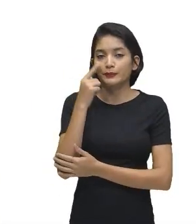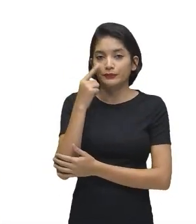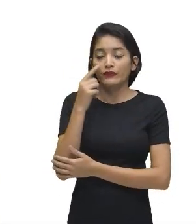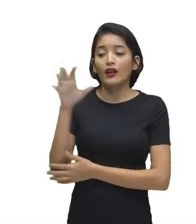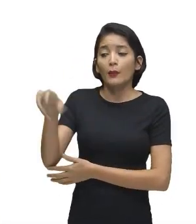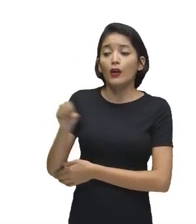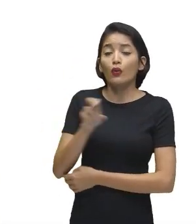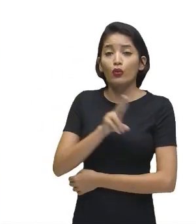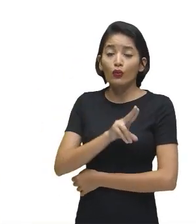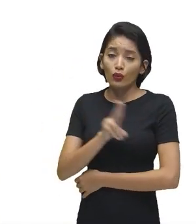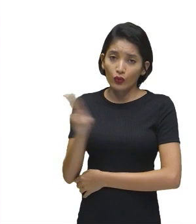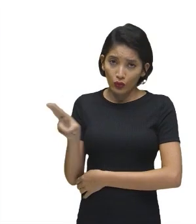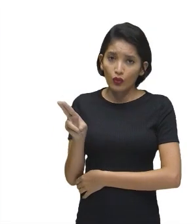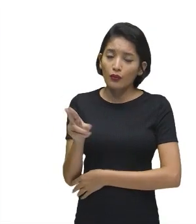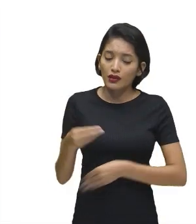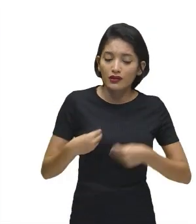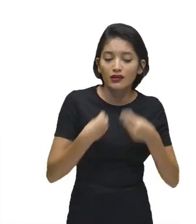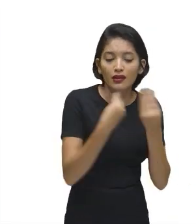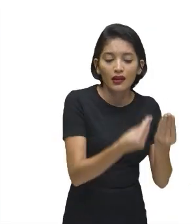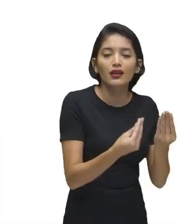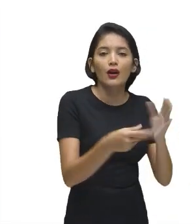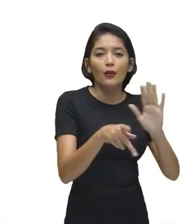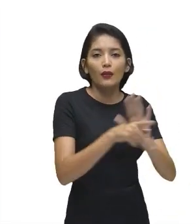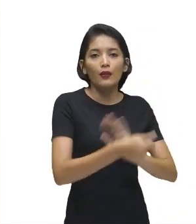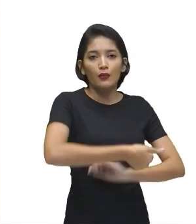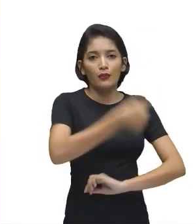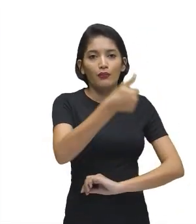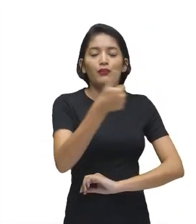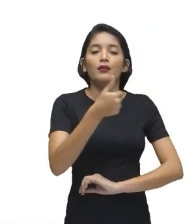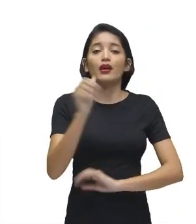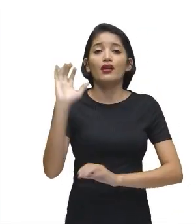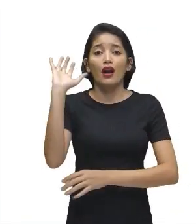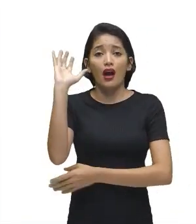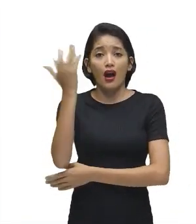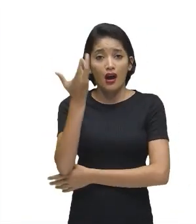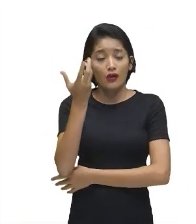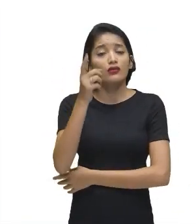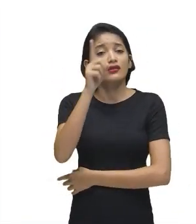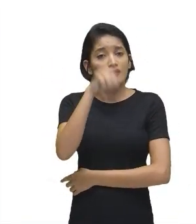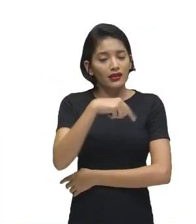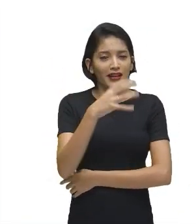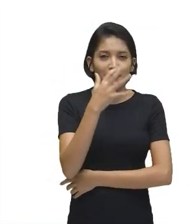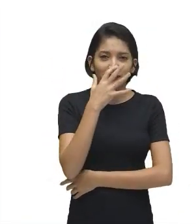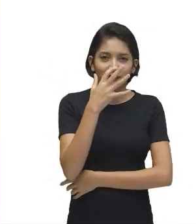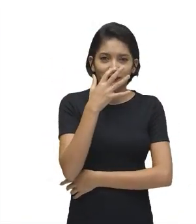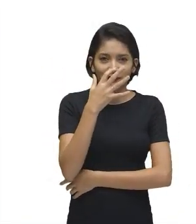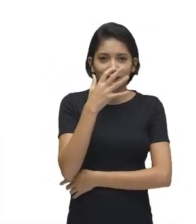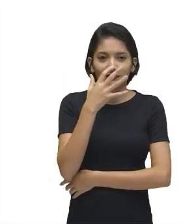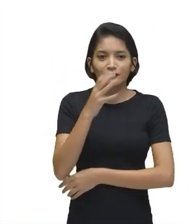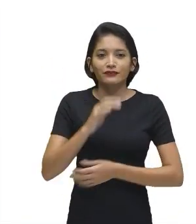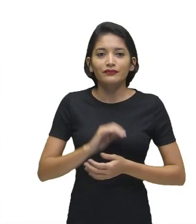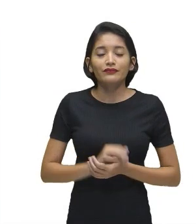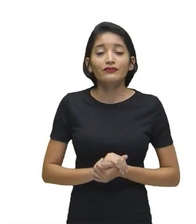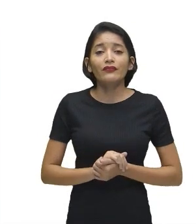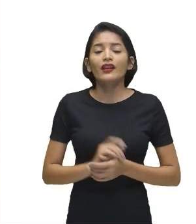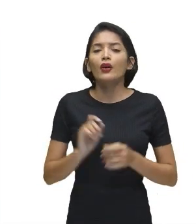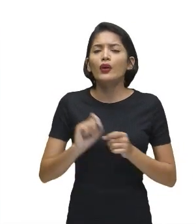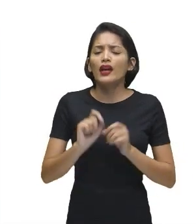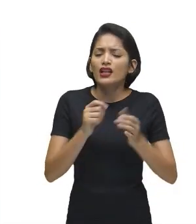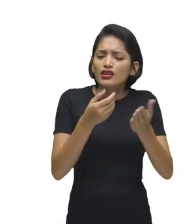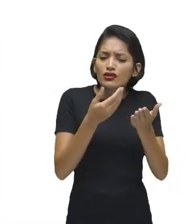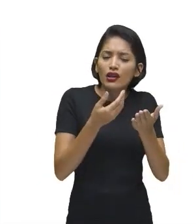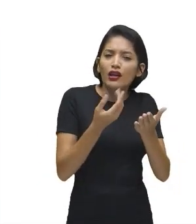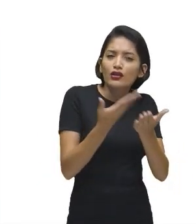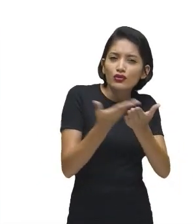nome, impressionismo, e deu o nome ao primeiro movimento de vanguarda, que é o impressionismo. O impressionismo, ele faz um estudo